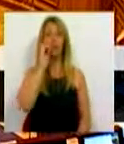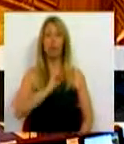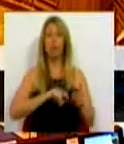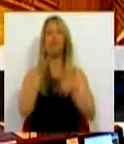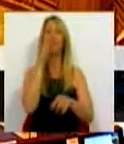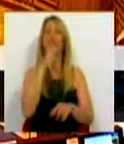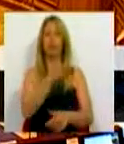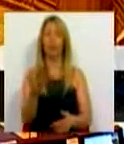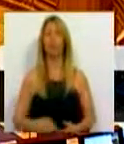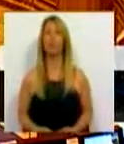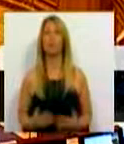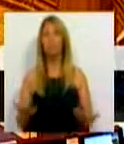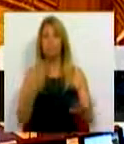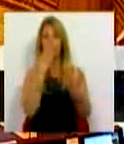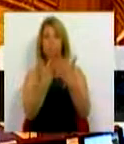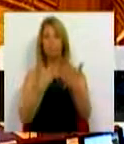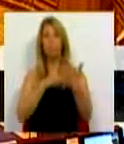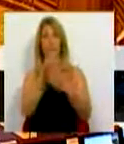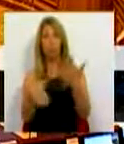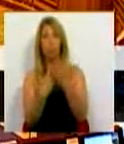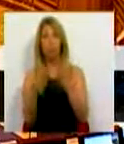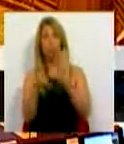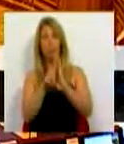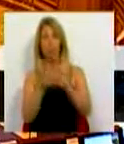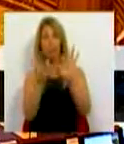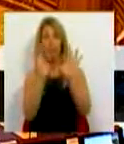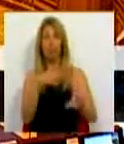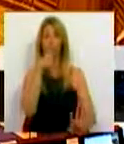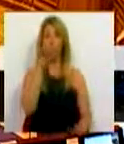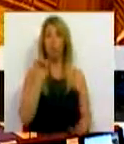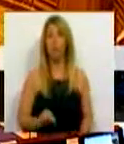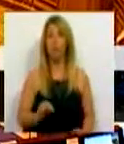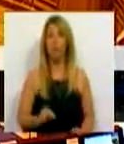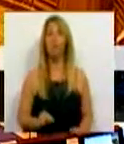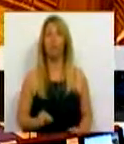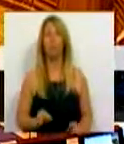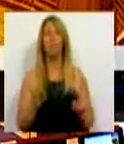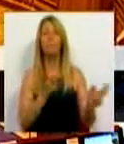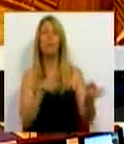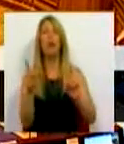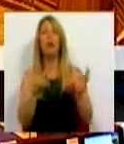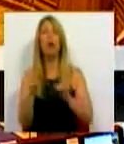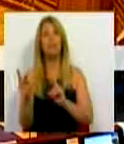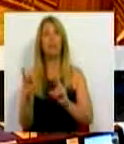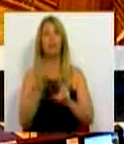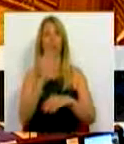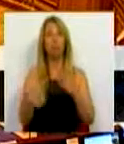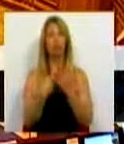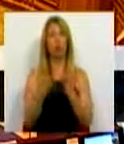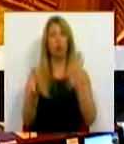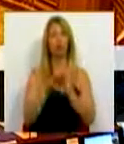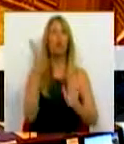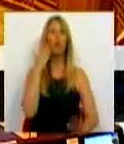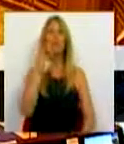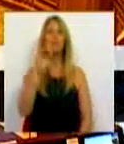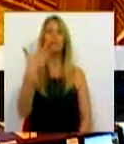Deputados. Estamos perante uma proposta de lei, como foi dito aqui, de uma alteração, uma proposta de lei, que é número